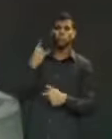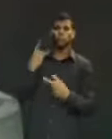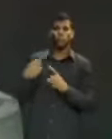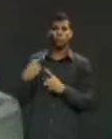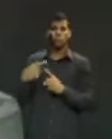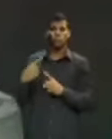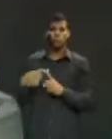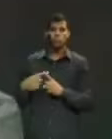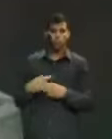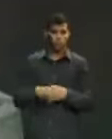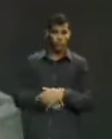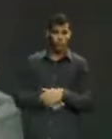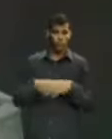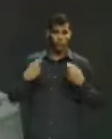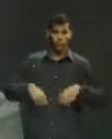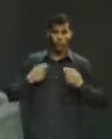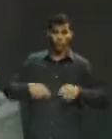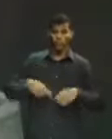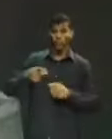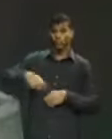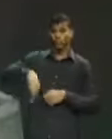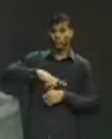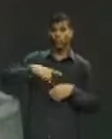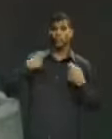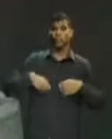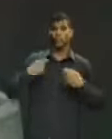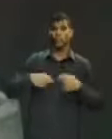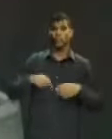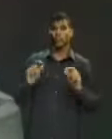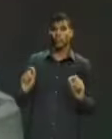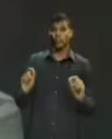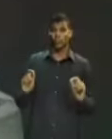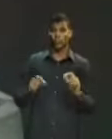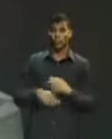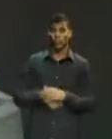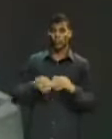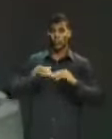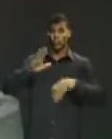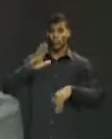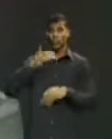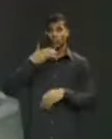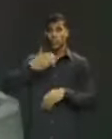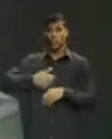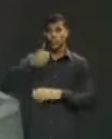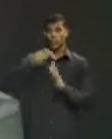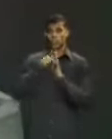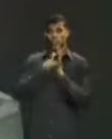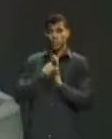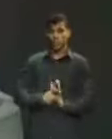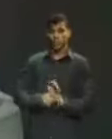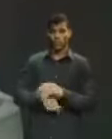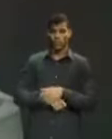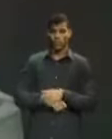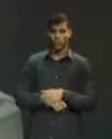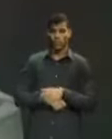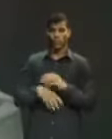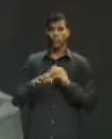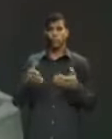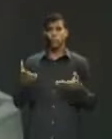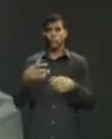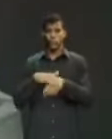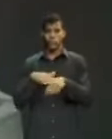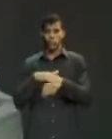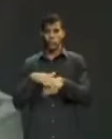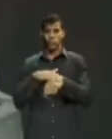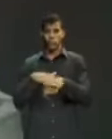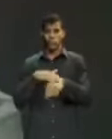necessidade que tenhamos mais e melhor investigação. Estamos conversando com o